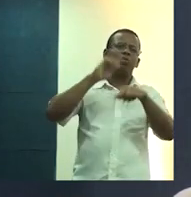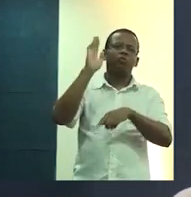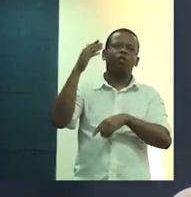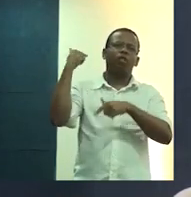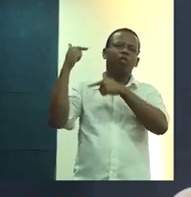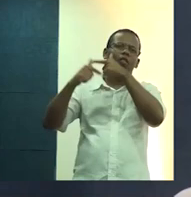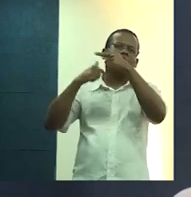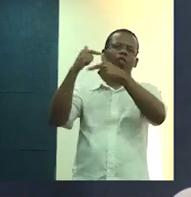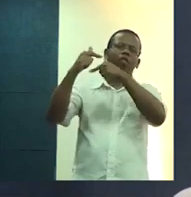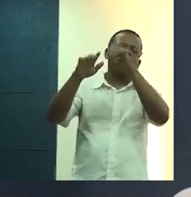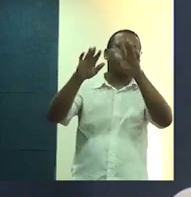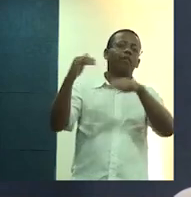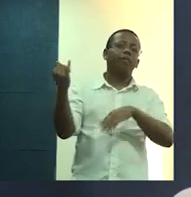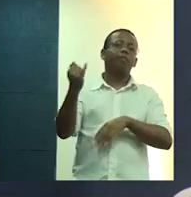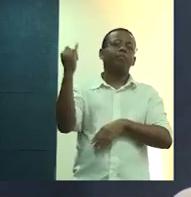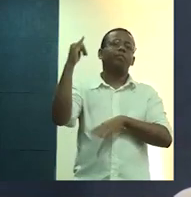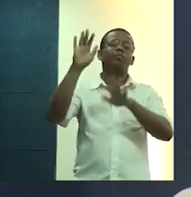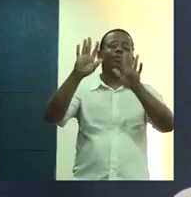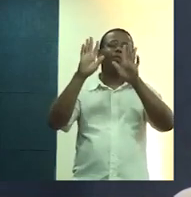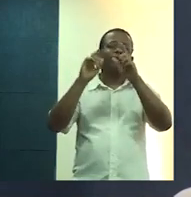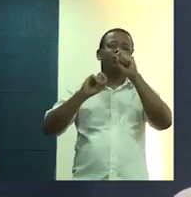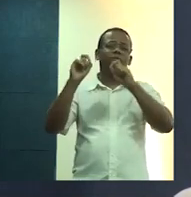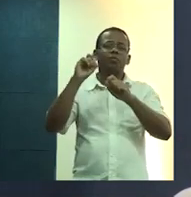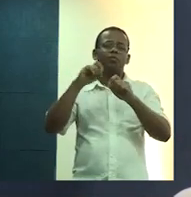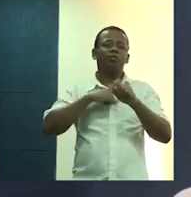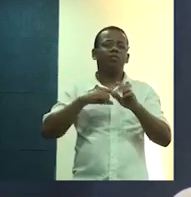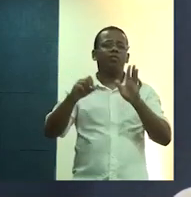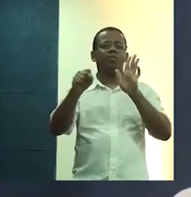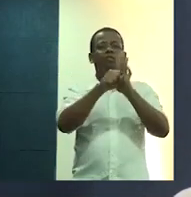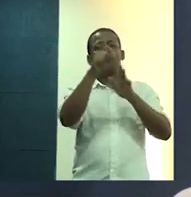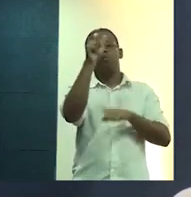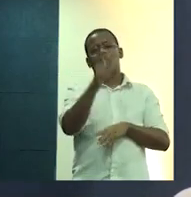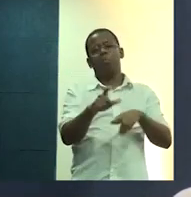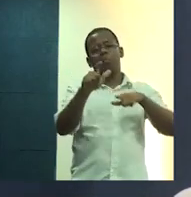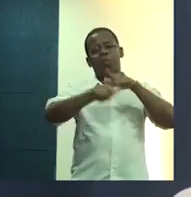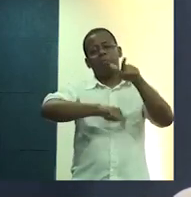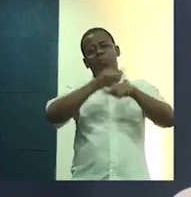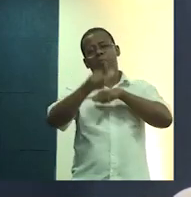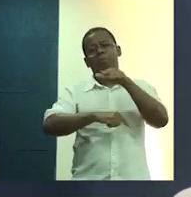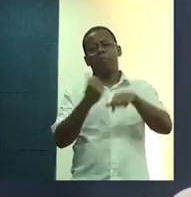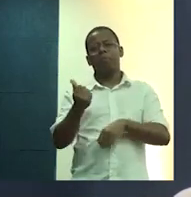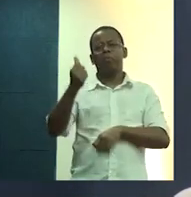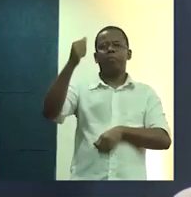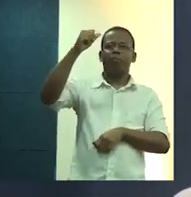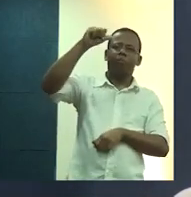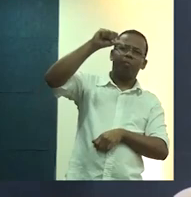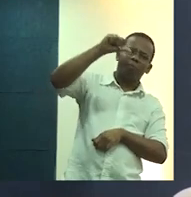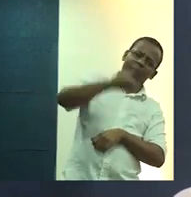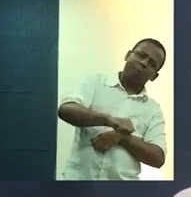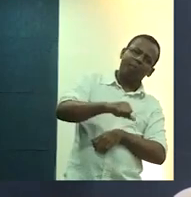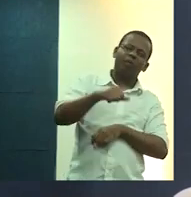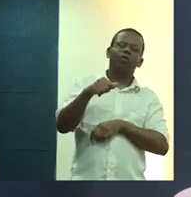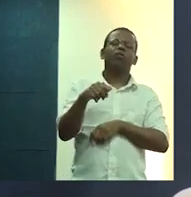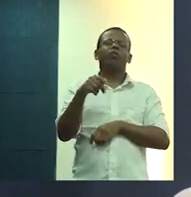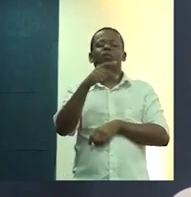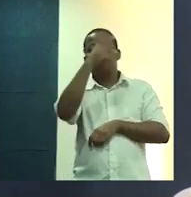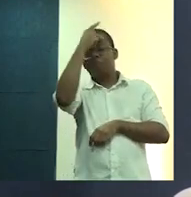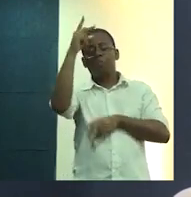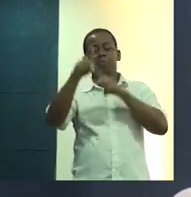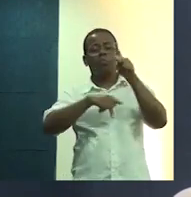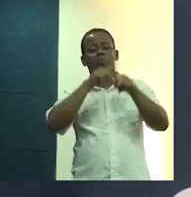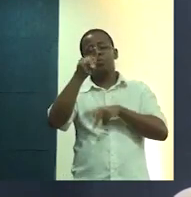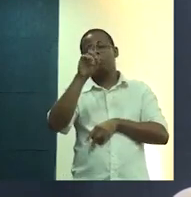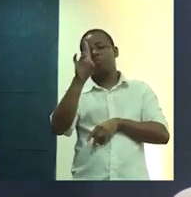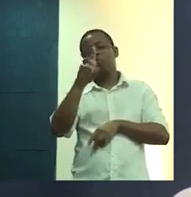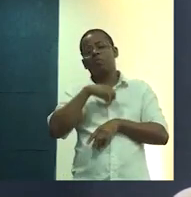tradicionais que são importantes mas que muitas vezes são taxados né como Sub empregos para a população periférica só tem acesso a esse tipo